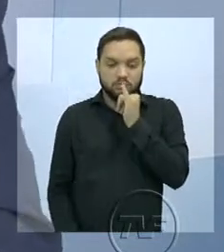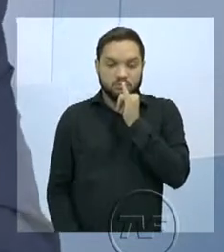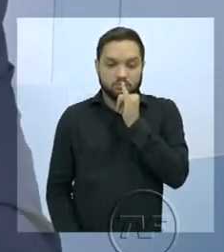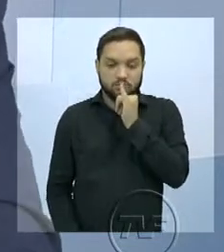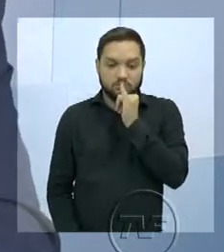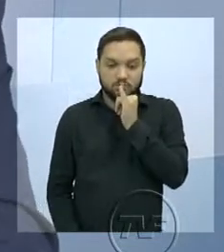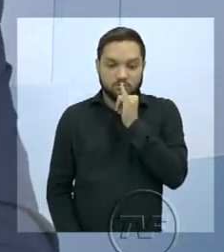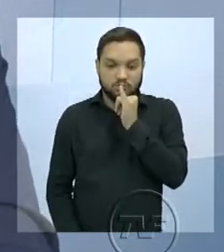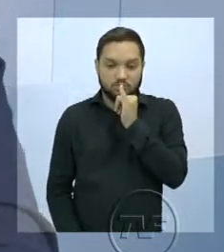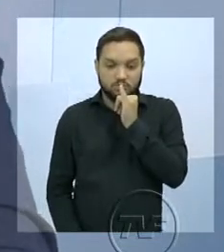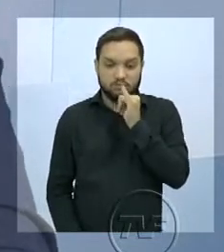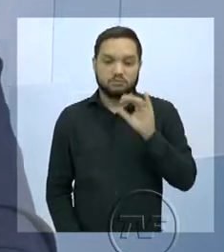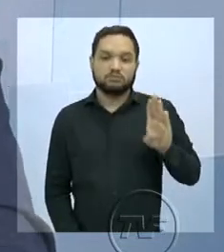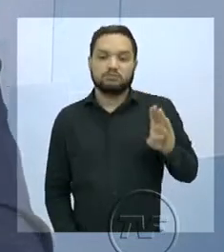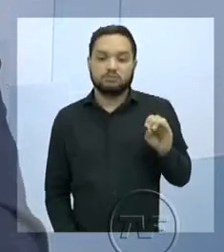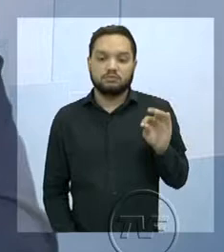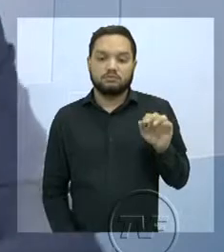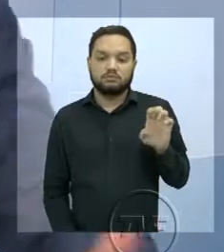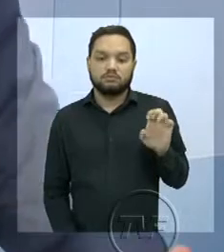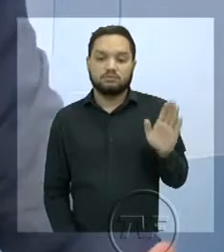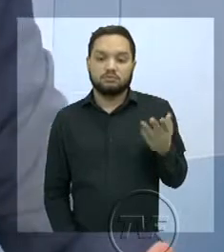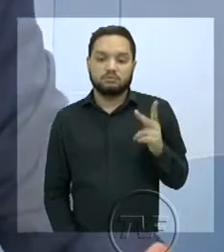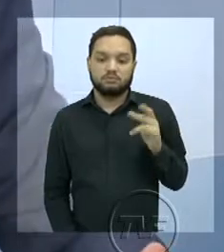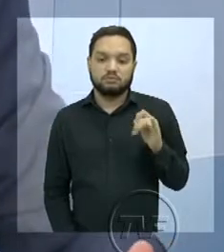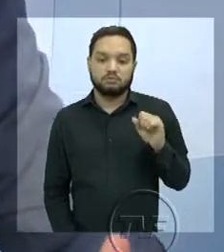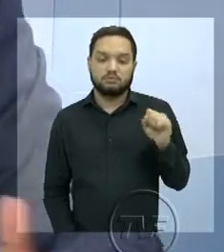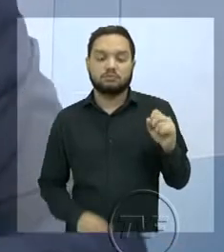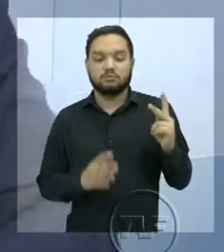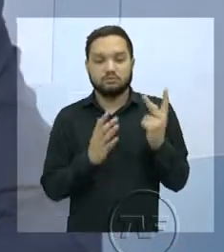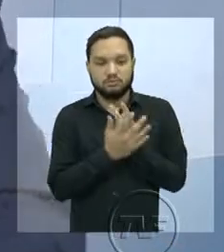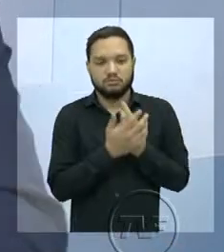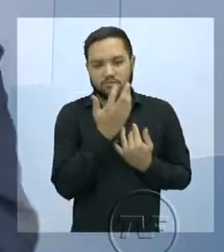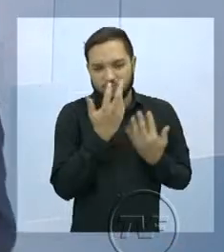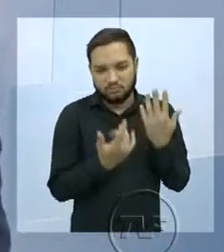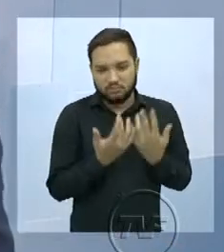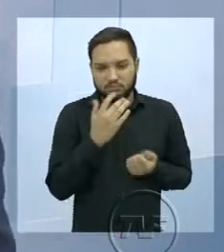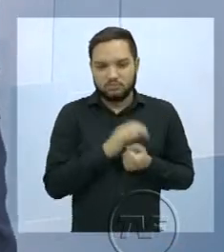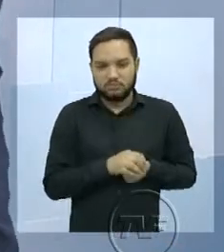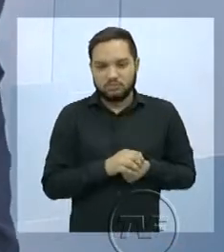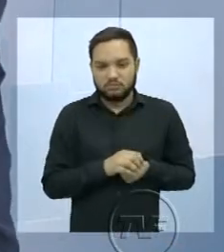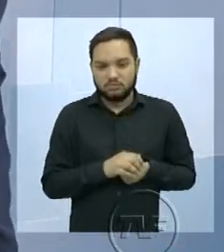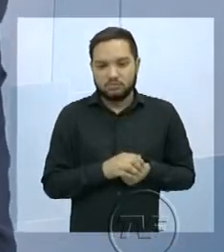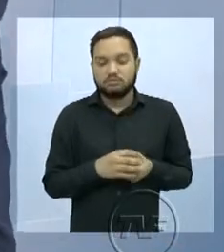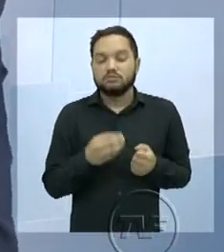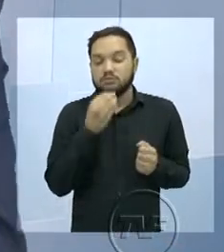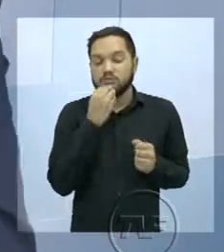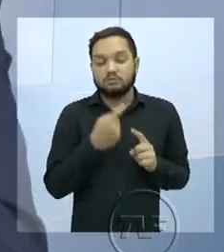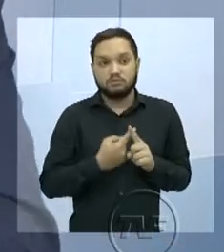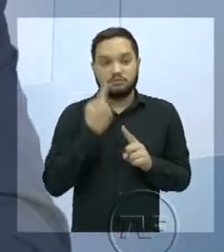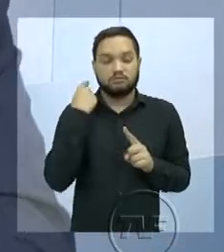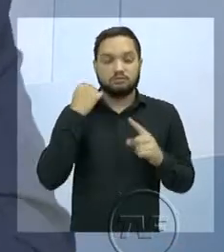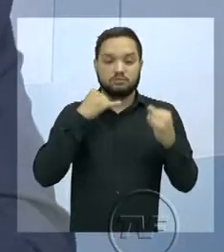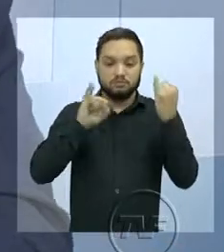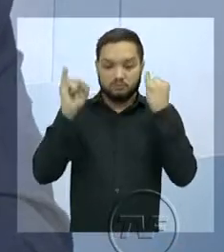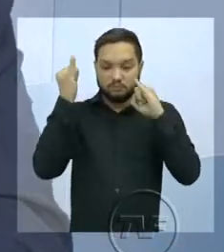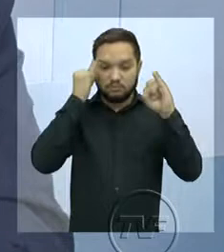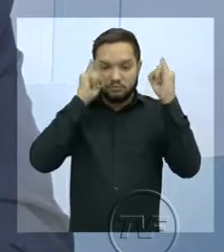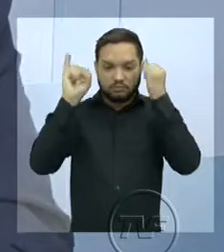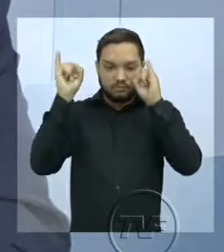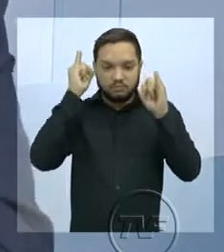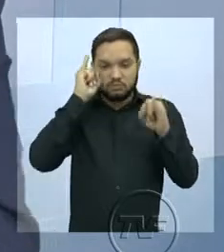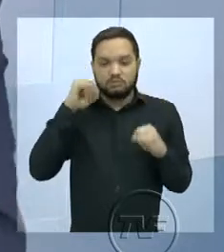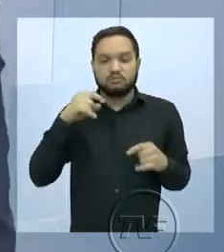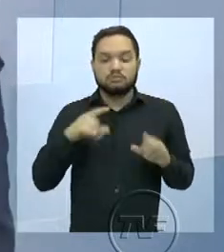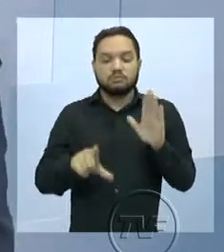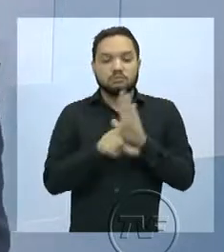boate que culminou com uma lei federal a partir desse acidente. O que nós queremos fazer é nos anteciparmos, é fazer com que realmente a lei